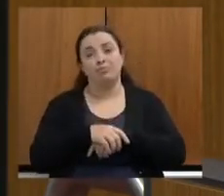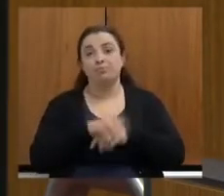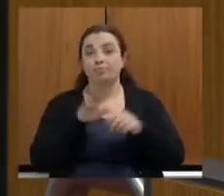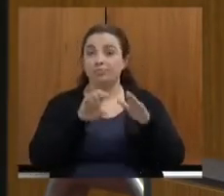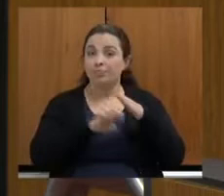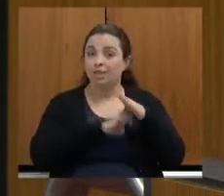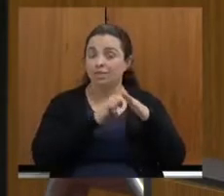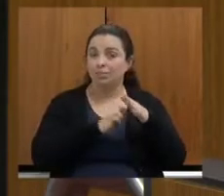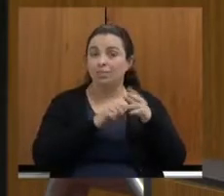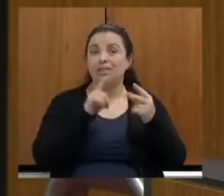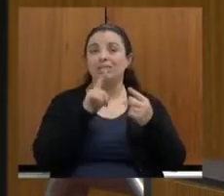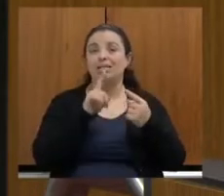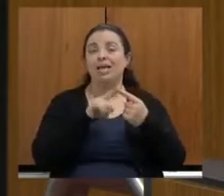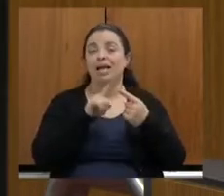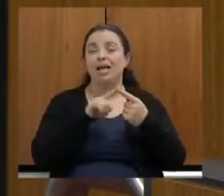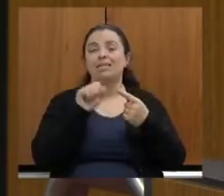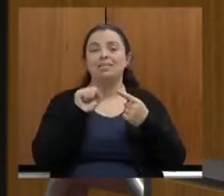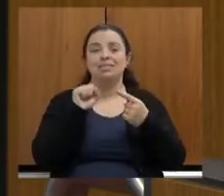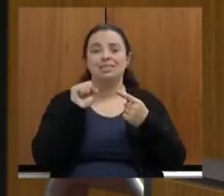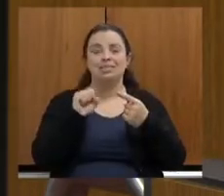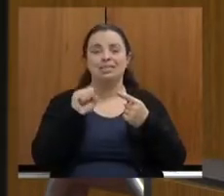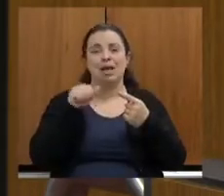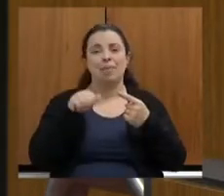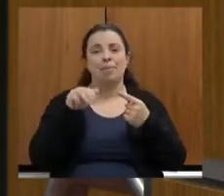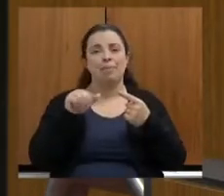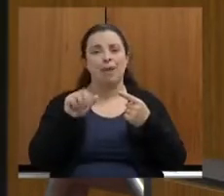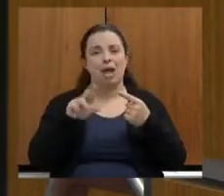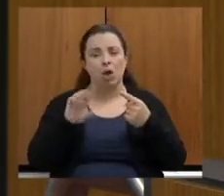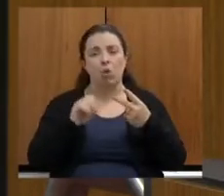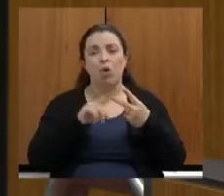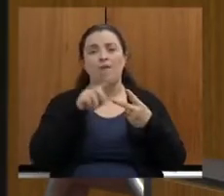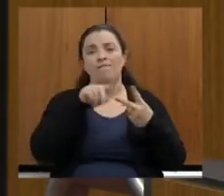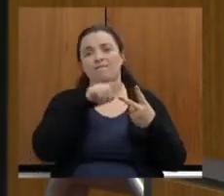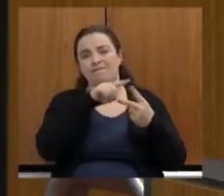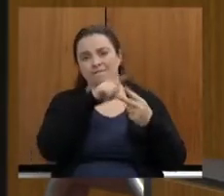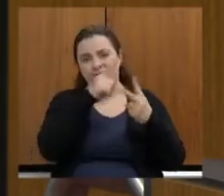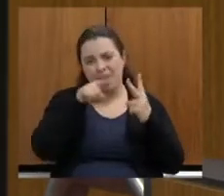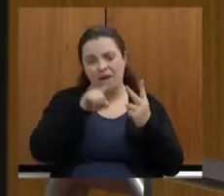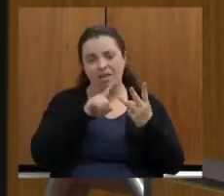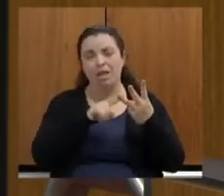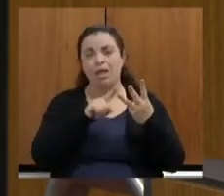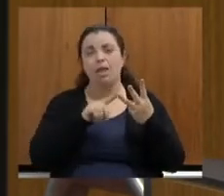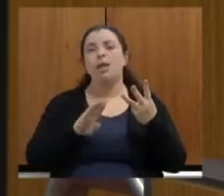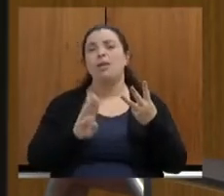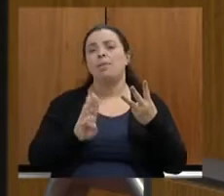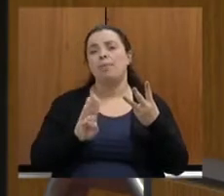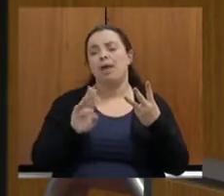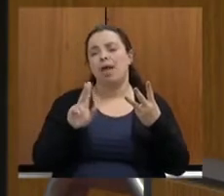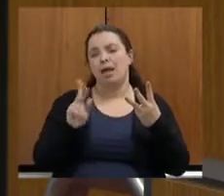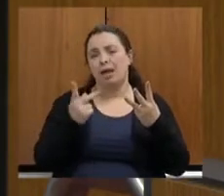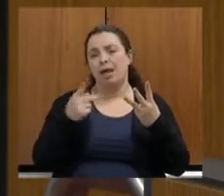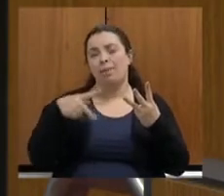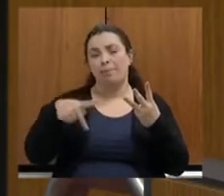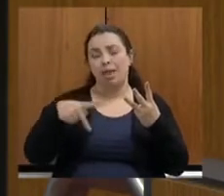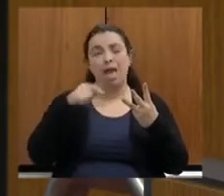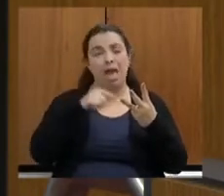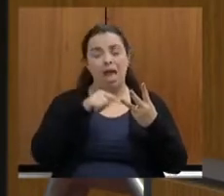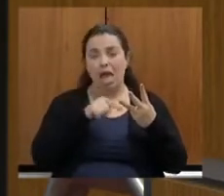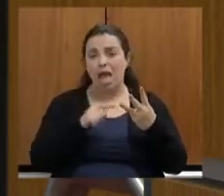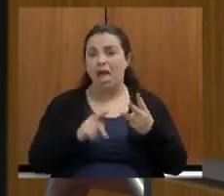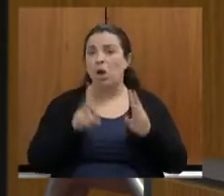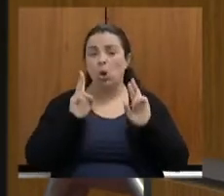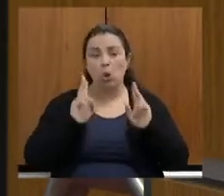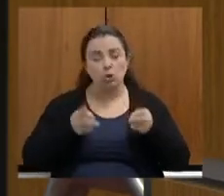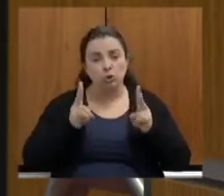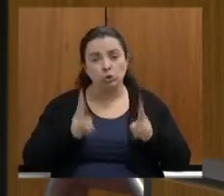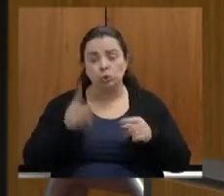constituíram né a fundação renova para reparar os danos muito pelo contrário ela renova o crime a cada dia